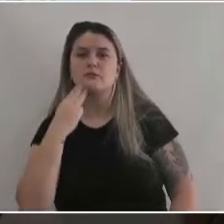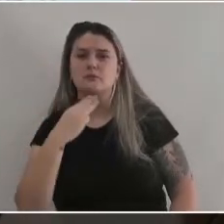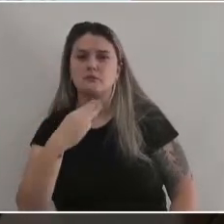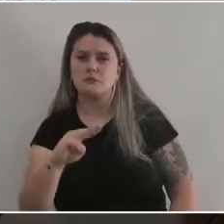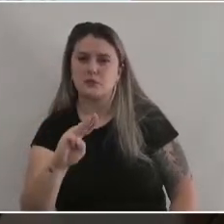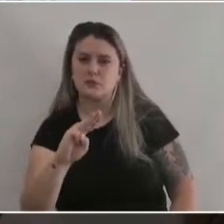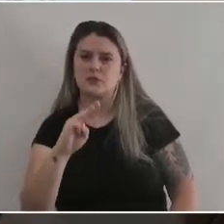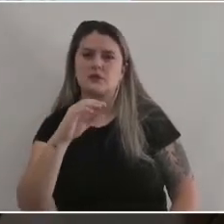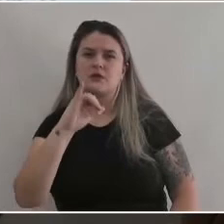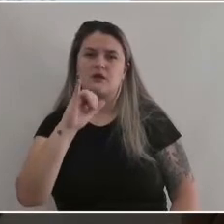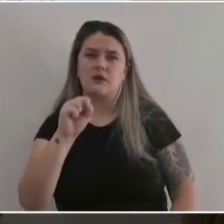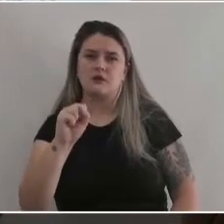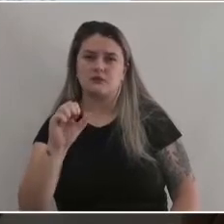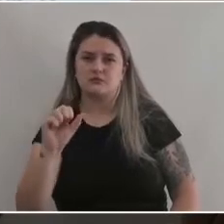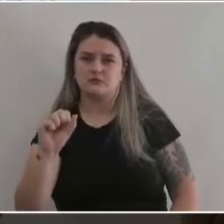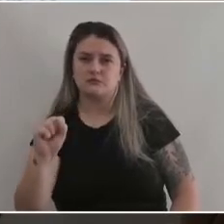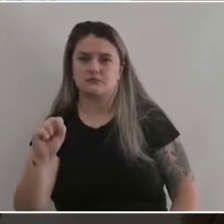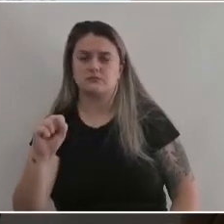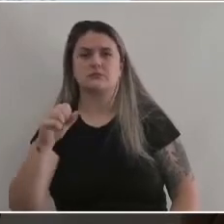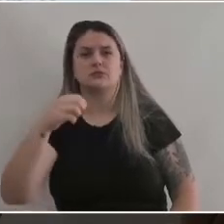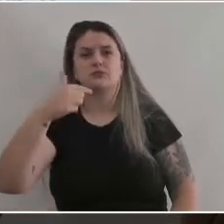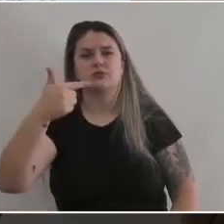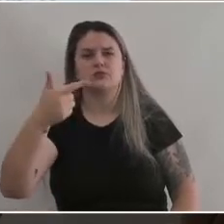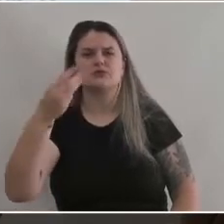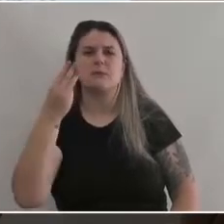9.880.000 de ISS e